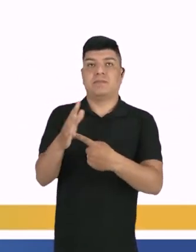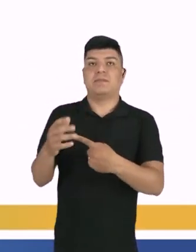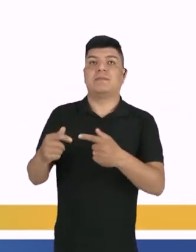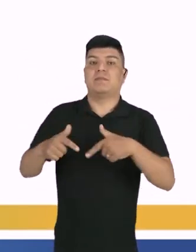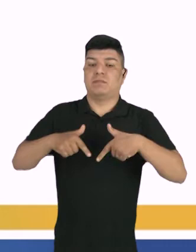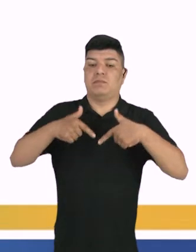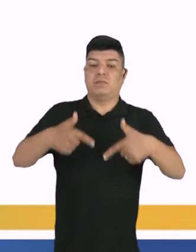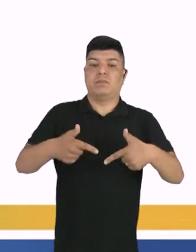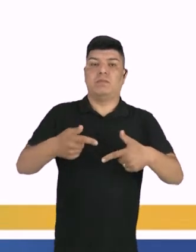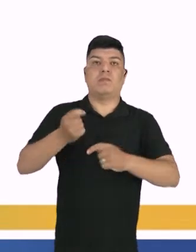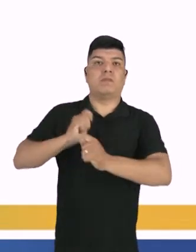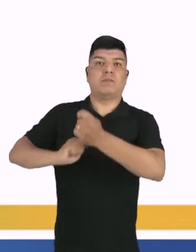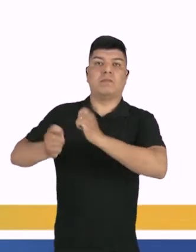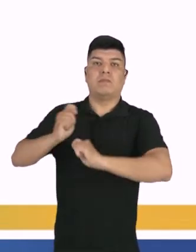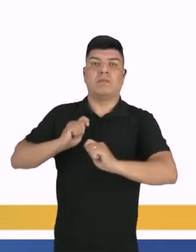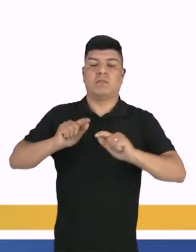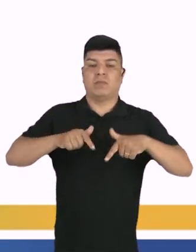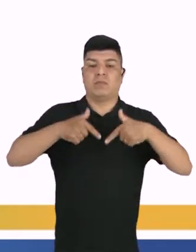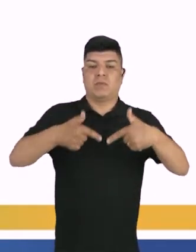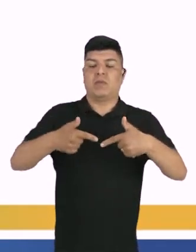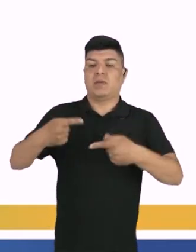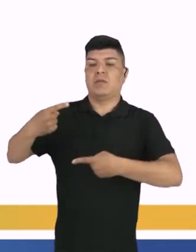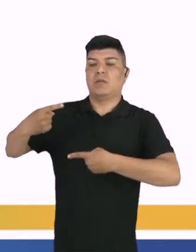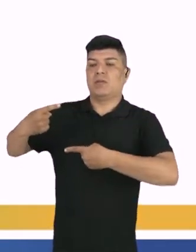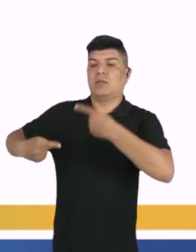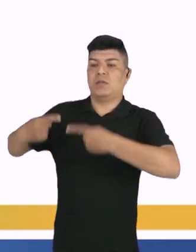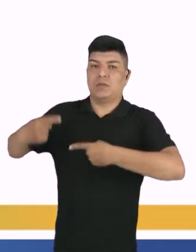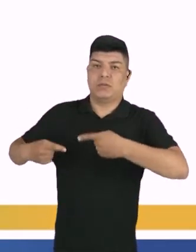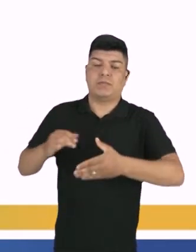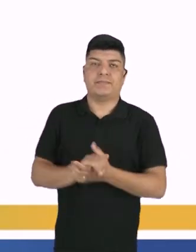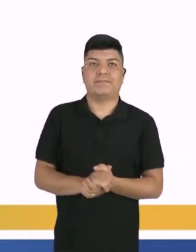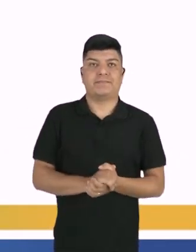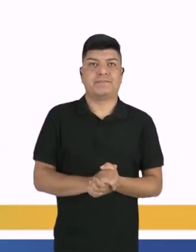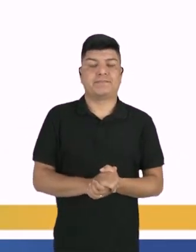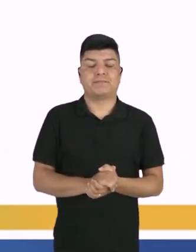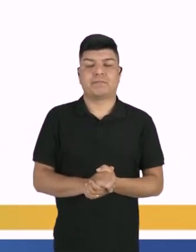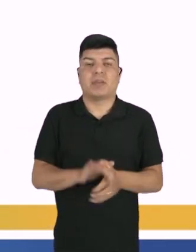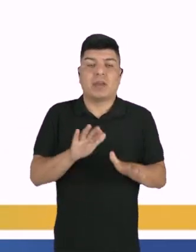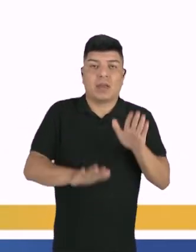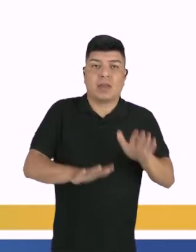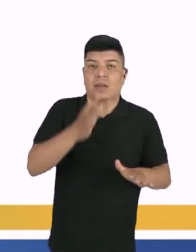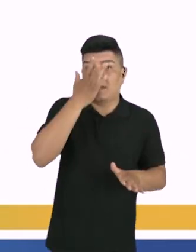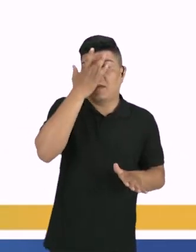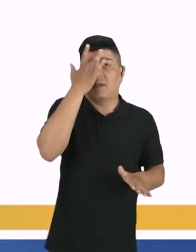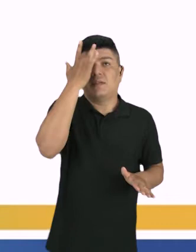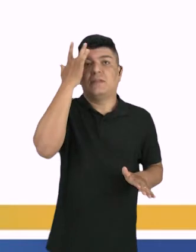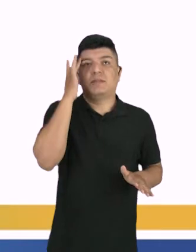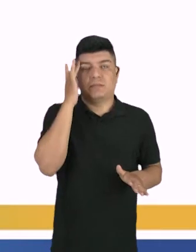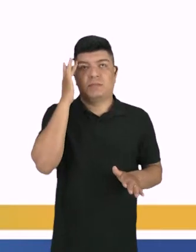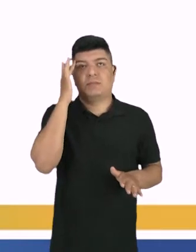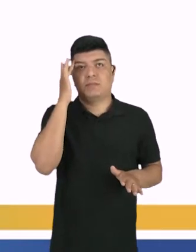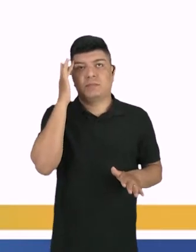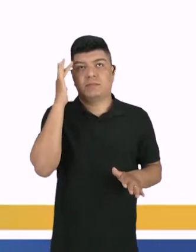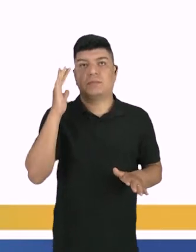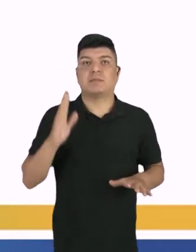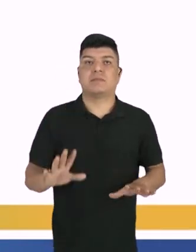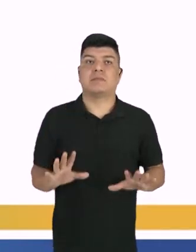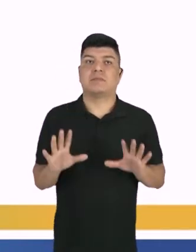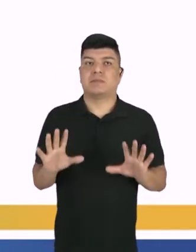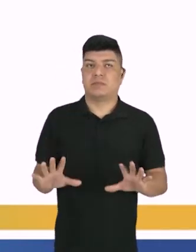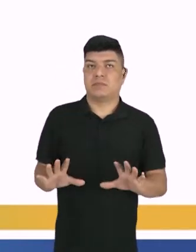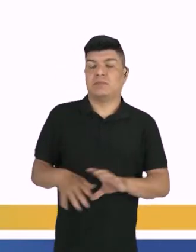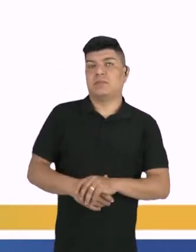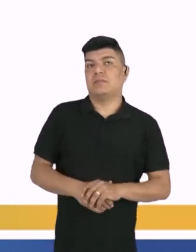luta econômica e luta política. Muitas das vezes as pessoas no seu senso comum, devido,